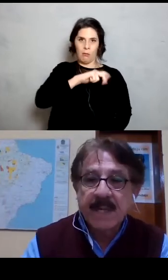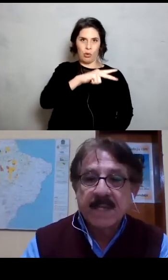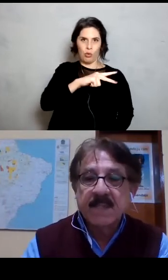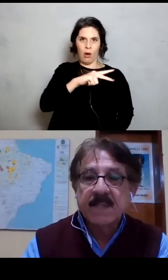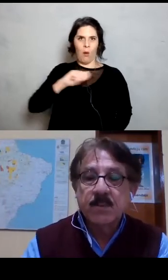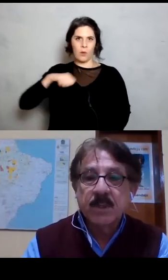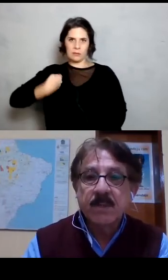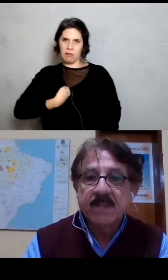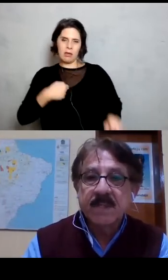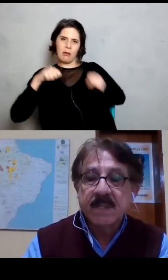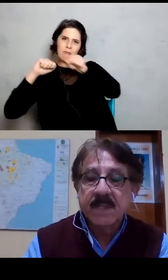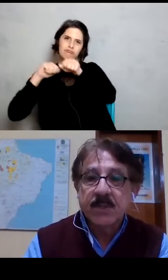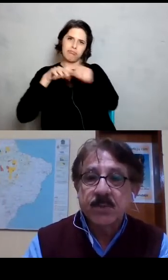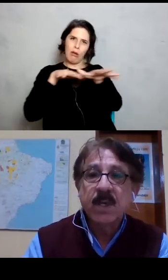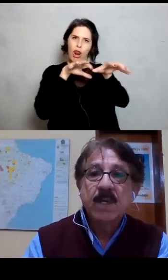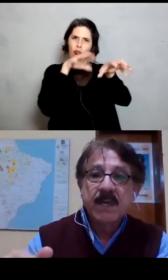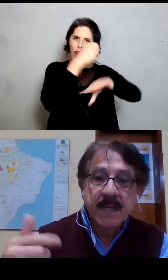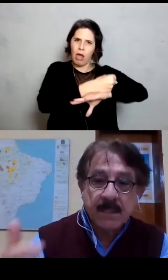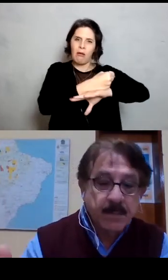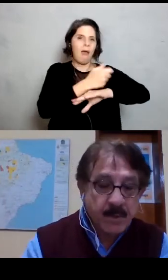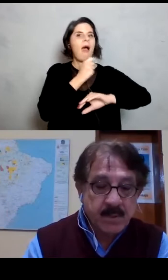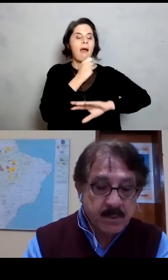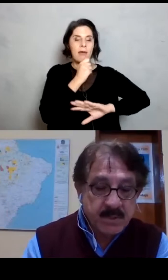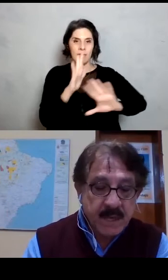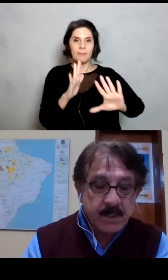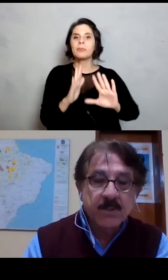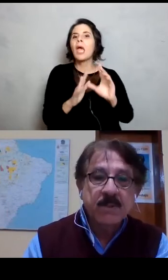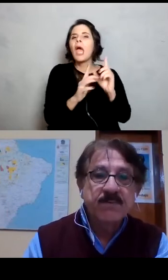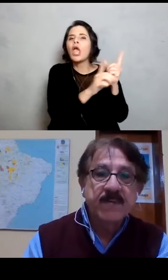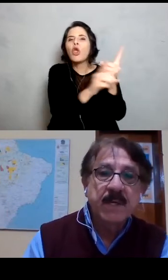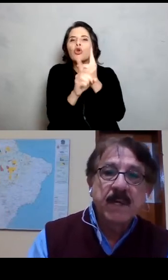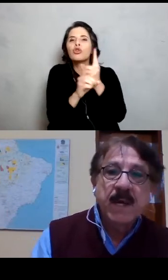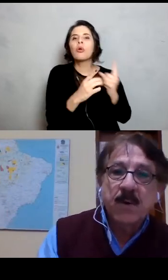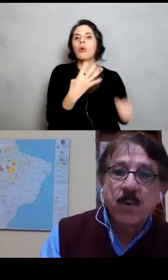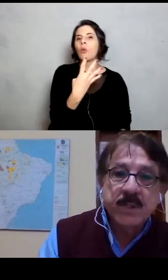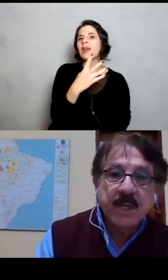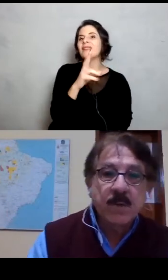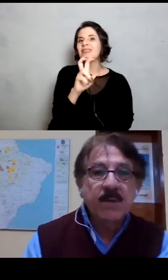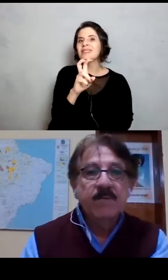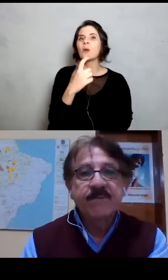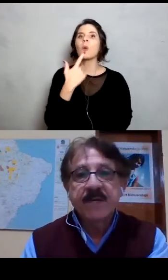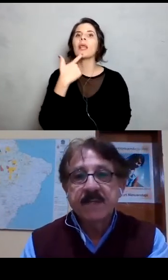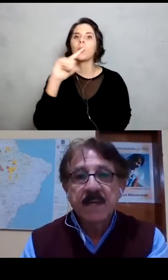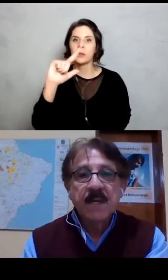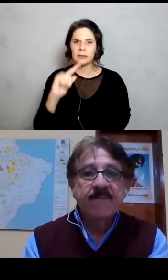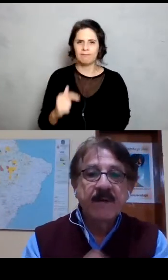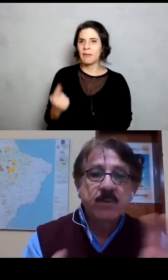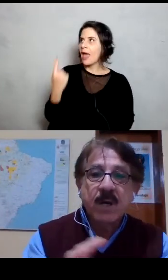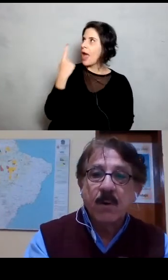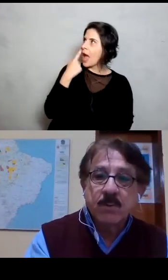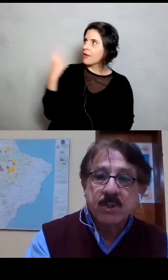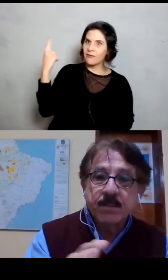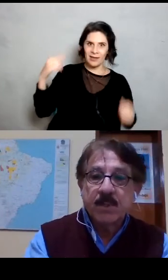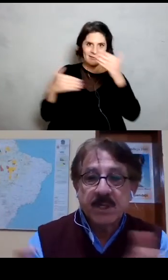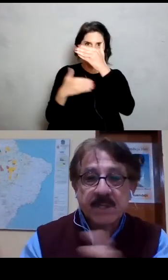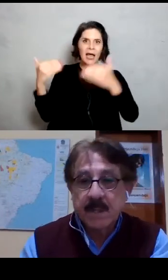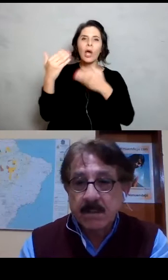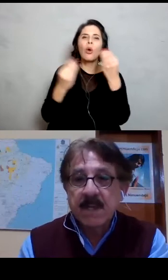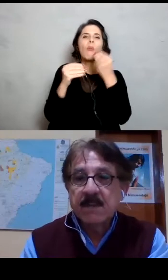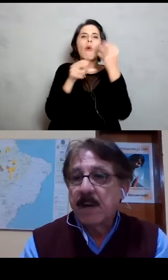encontrou 45 línguas nesse trecho, e aí no próximo slide nós vamos ver a conta que o Arion fez. Ele faz o cálculo